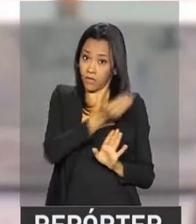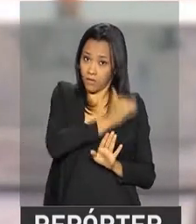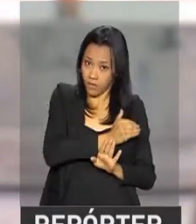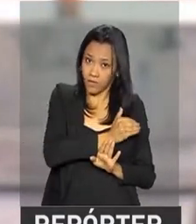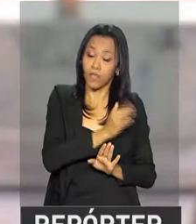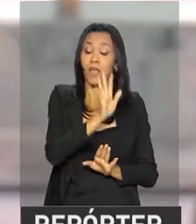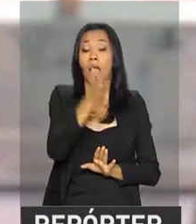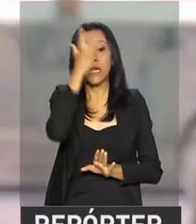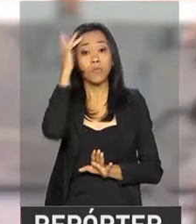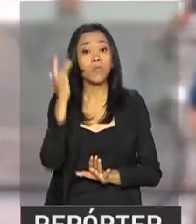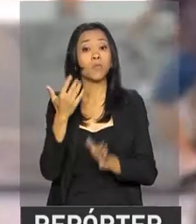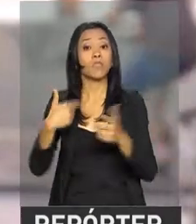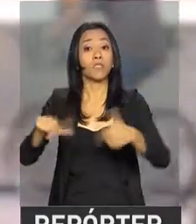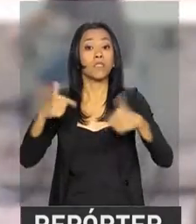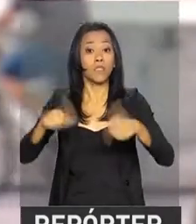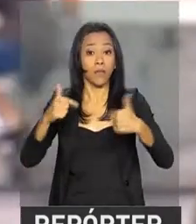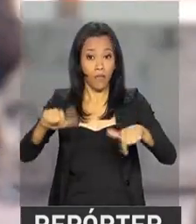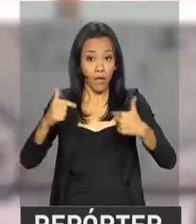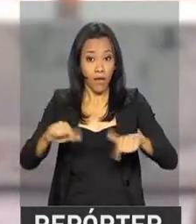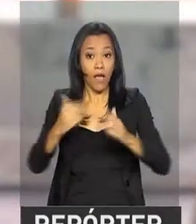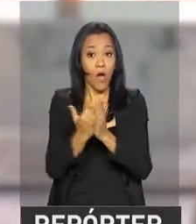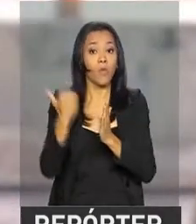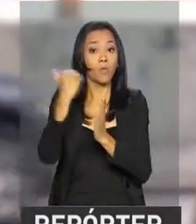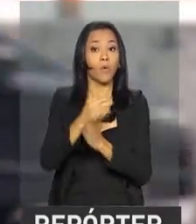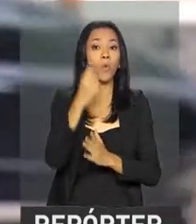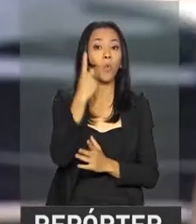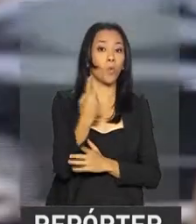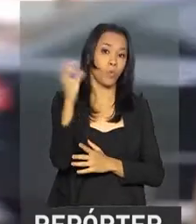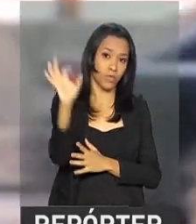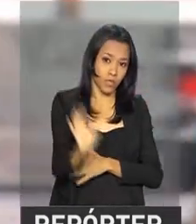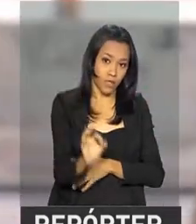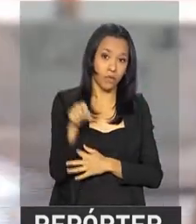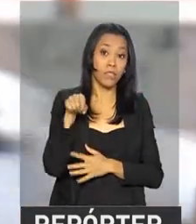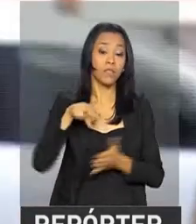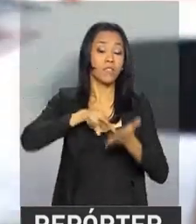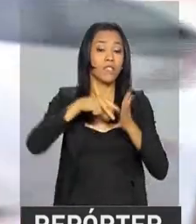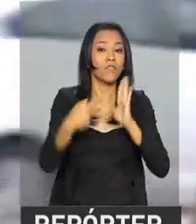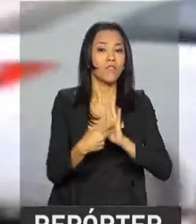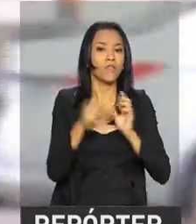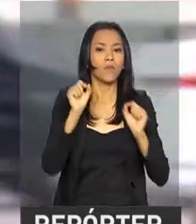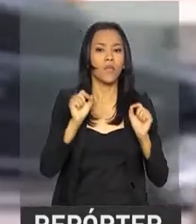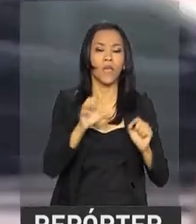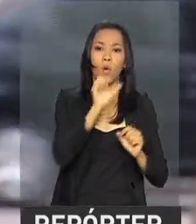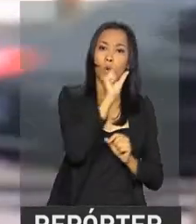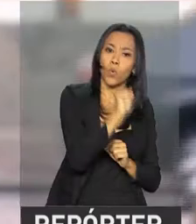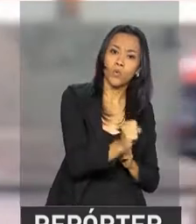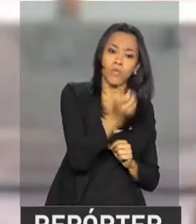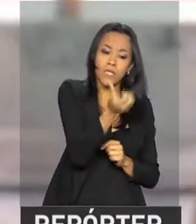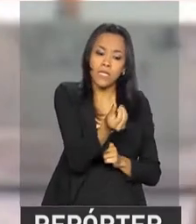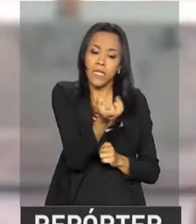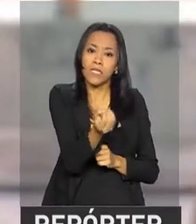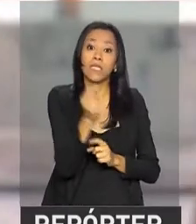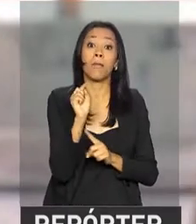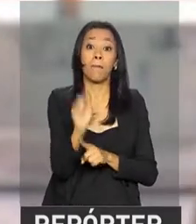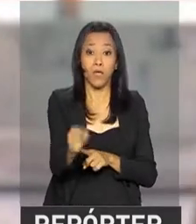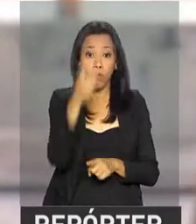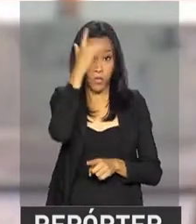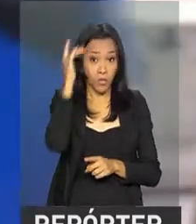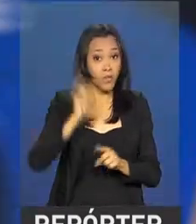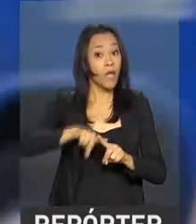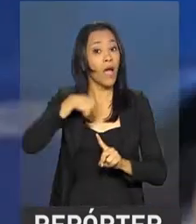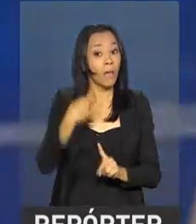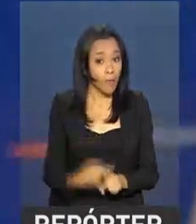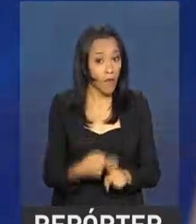população ocupada cresceu 1% isso significa cerca de 8 sessenta mil pessoas a mais